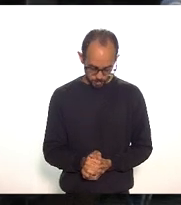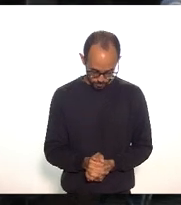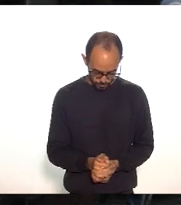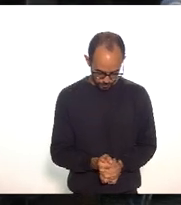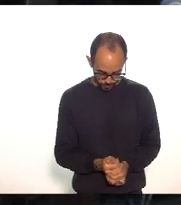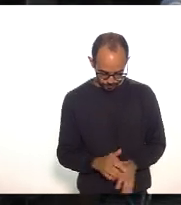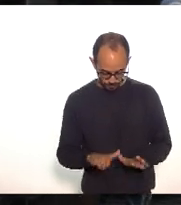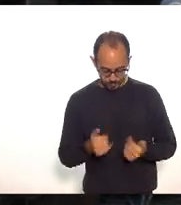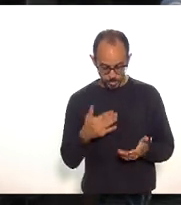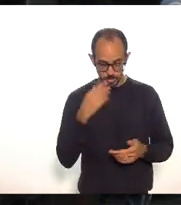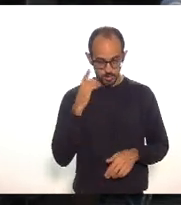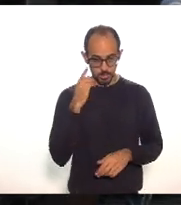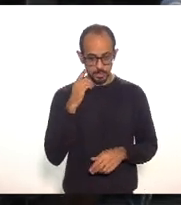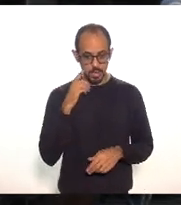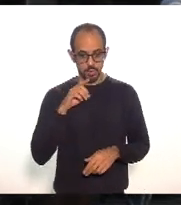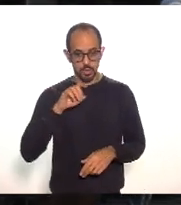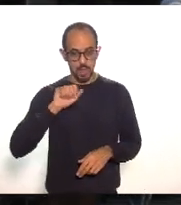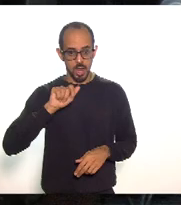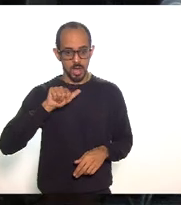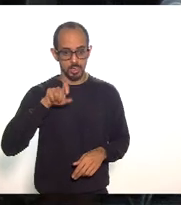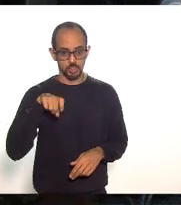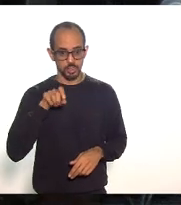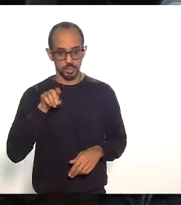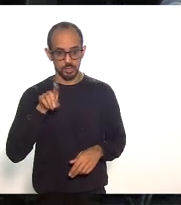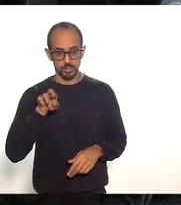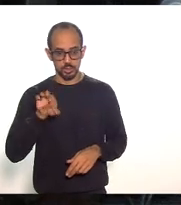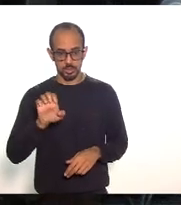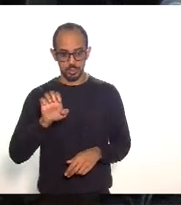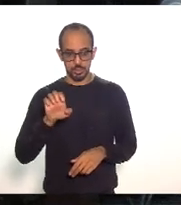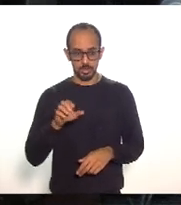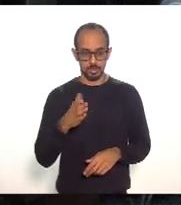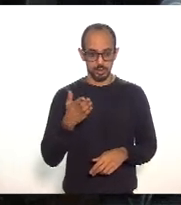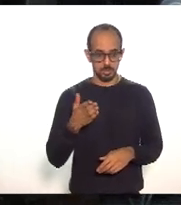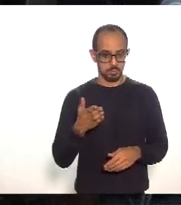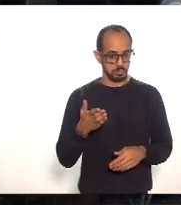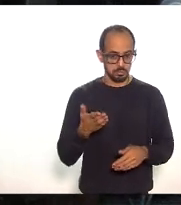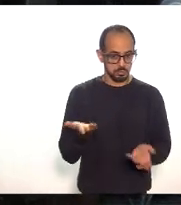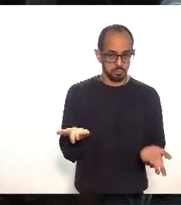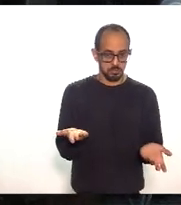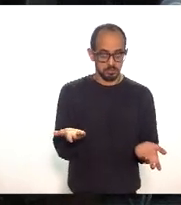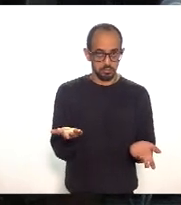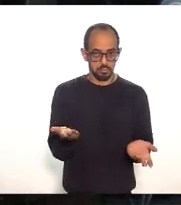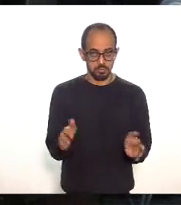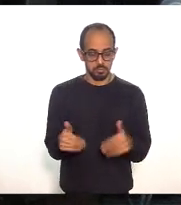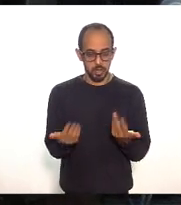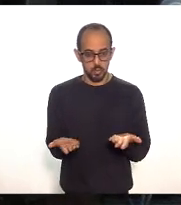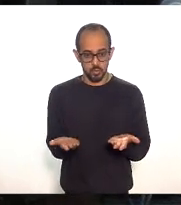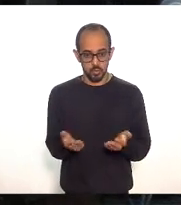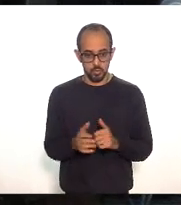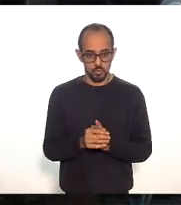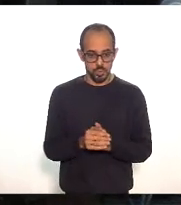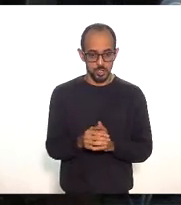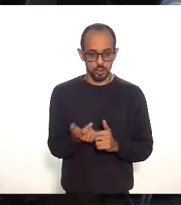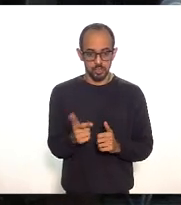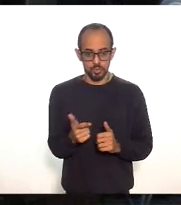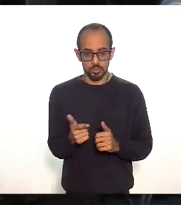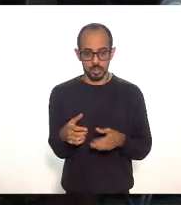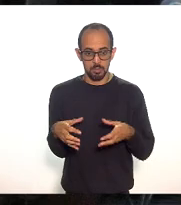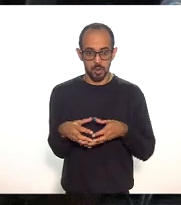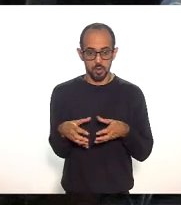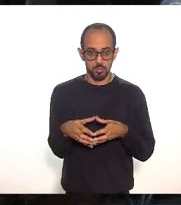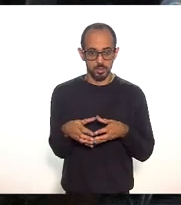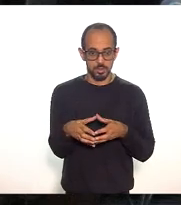Então, deputado Alexandre, de qualquer forma, como nós não temos nenhuma comissão